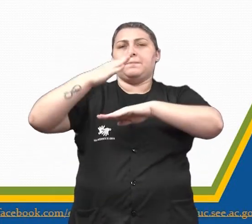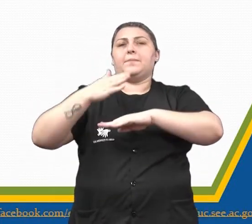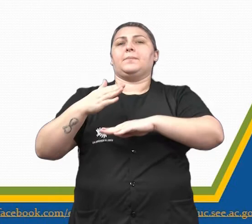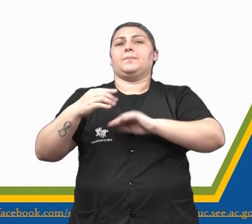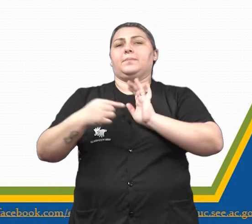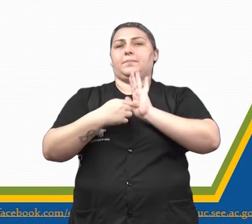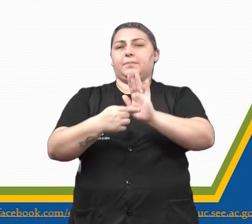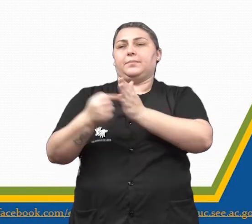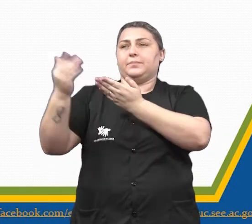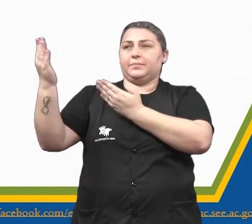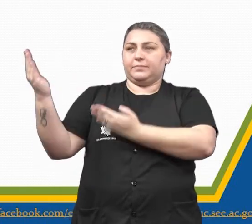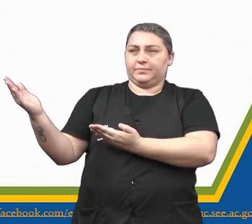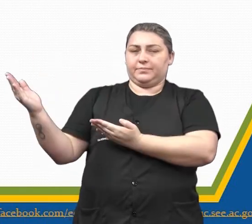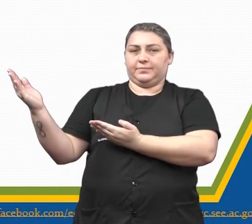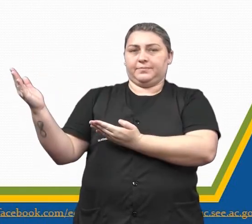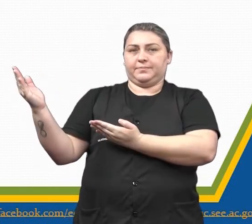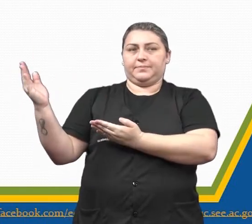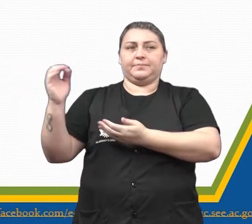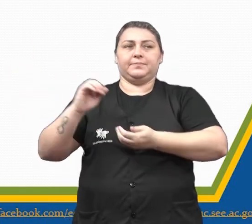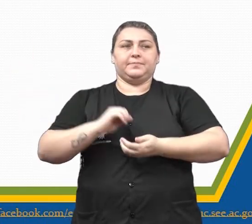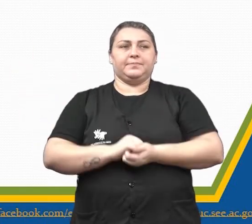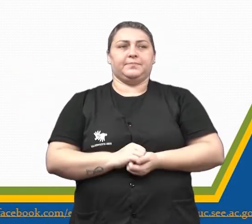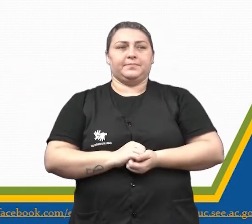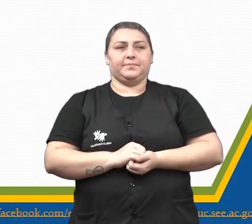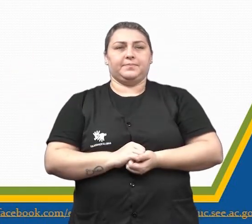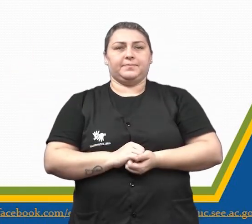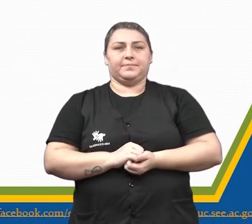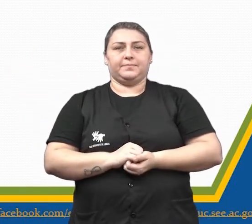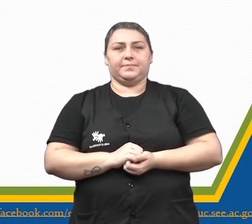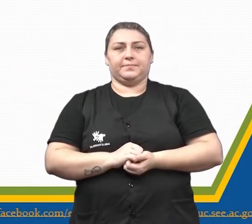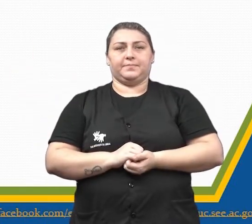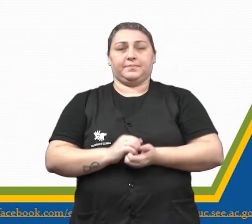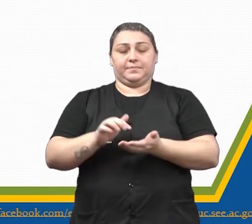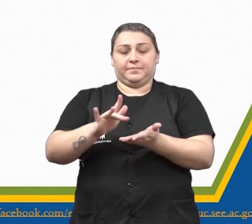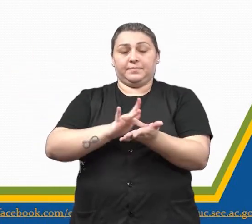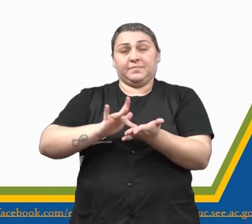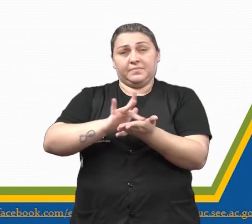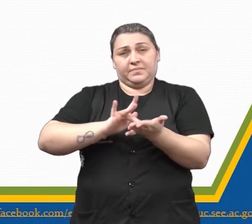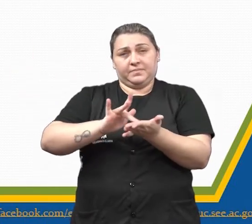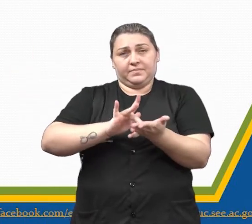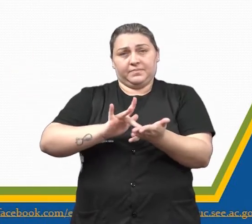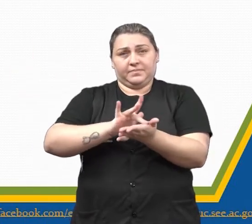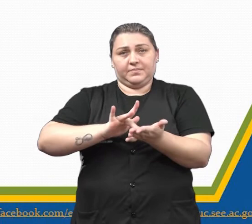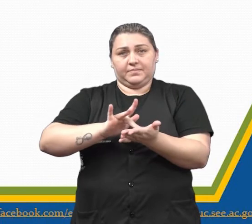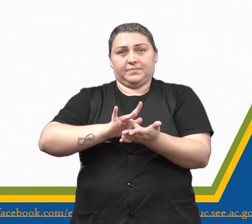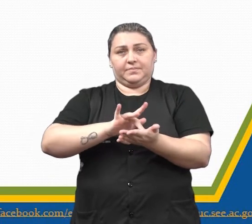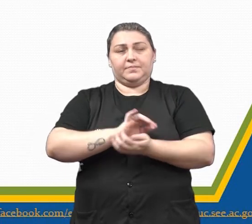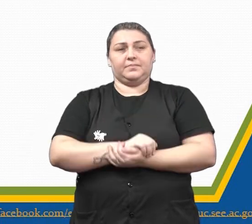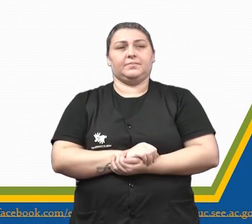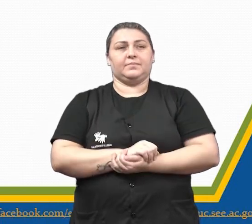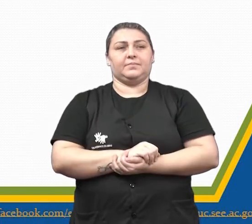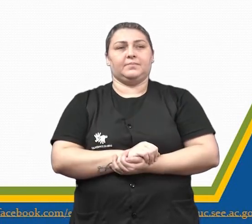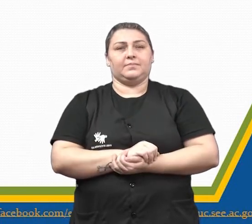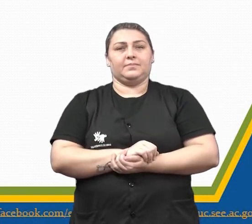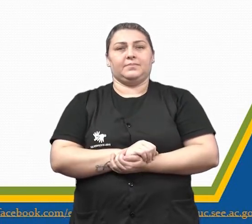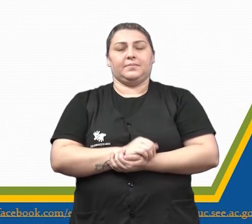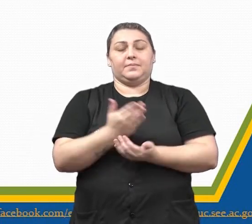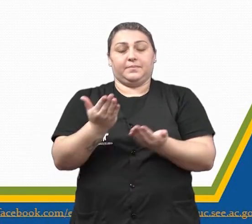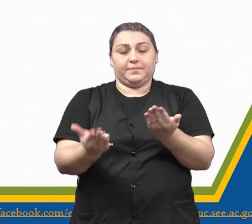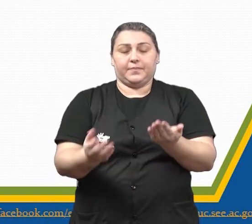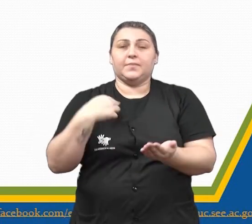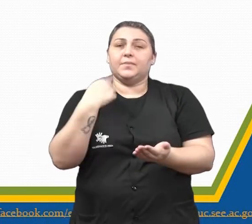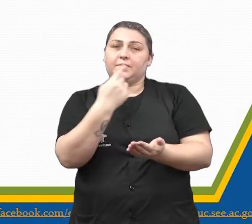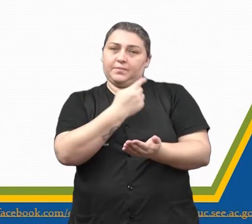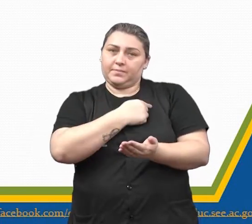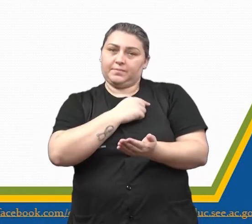essa que eu mostrei para vocês e que está aí na tela, né? A balança digital, que serve, nesse caso aí, é aquela balança que nós